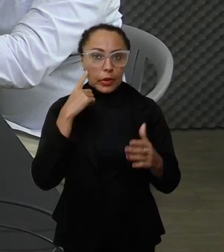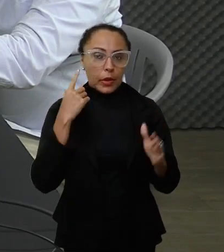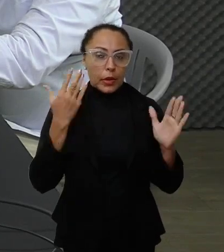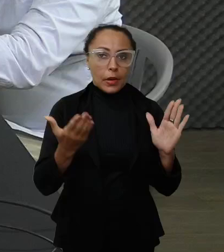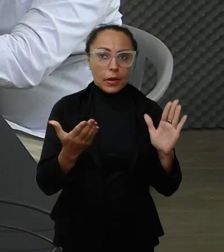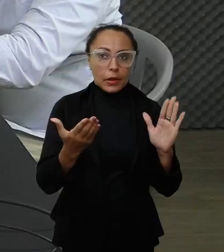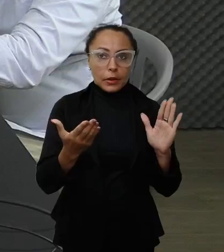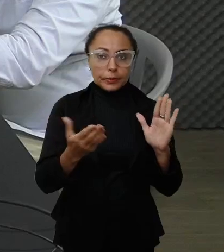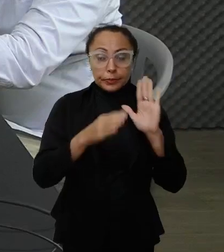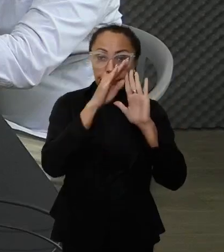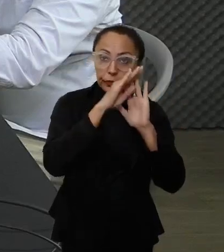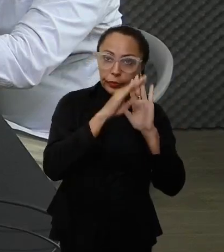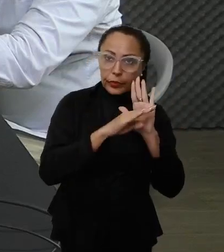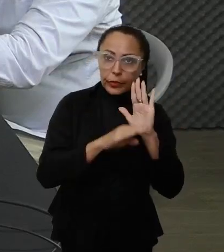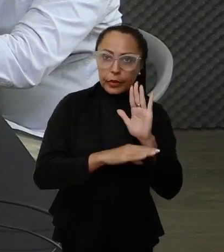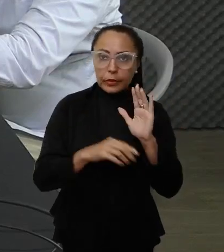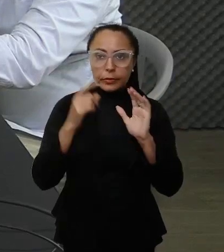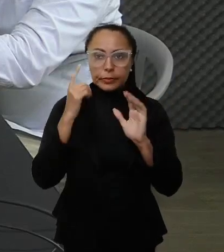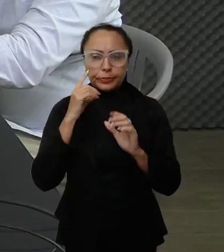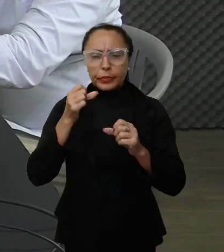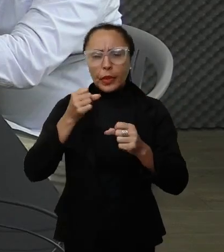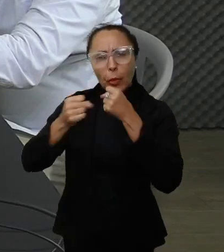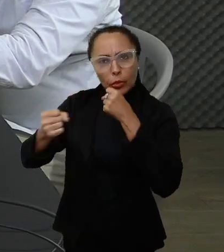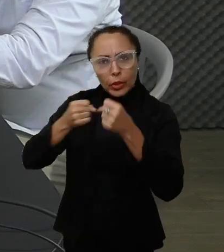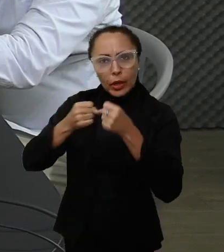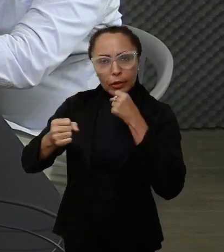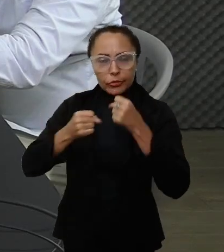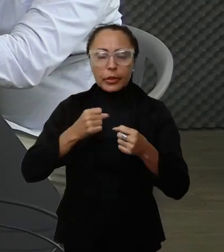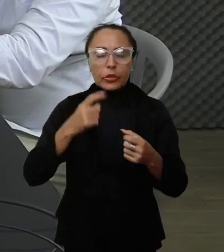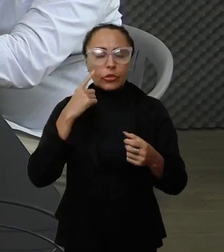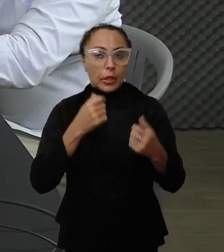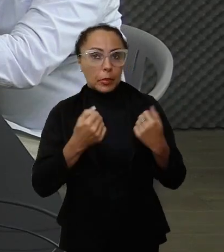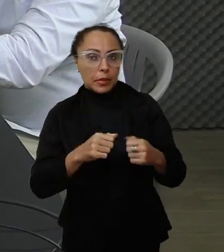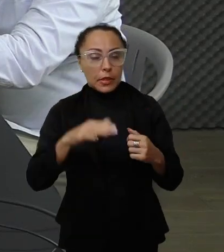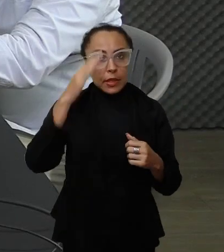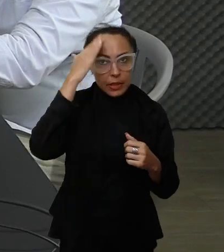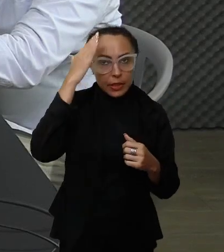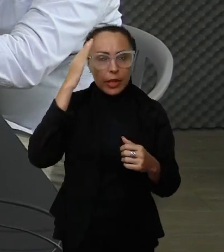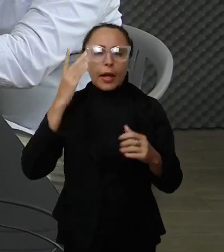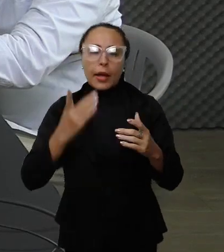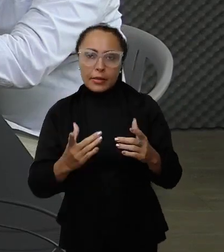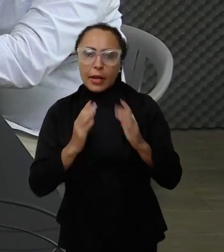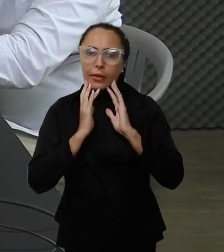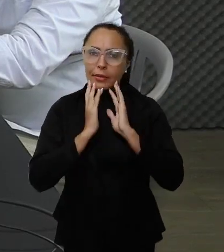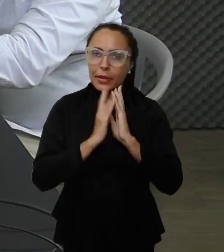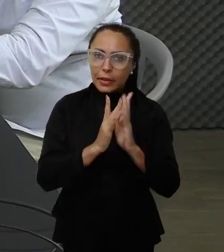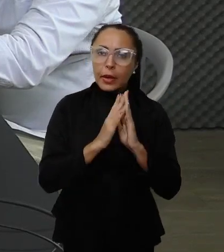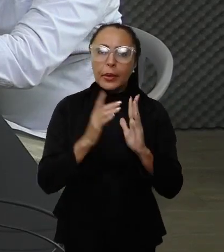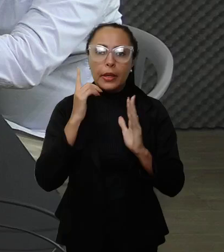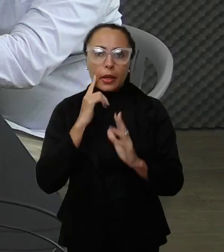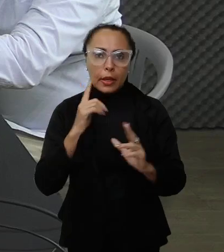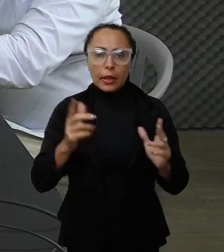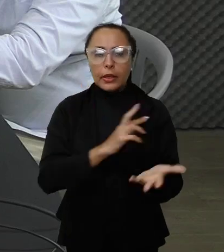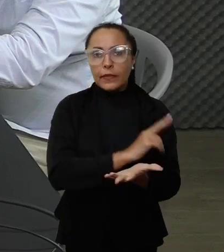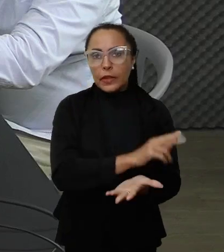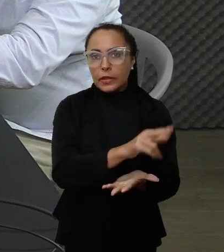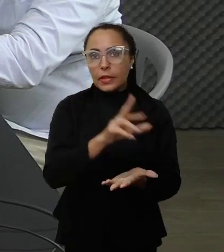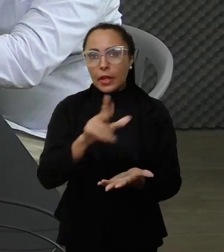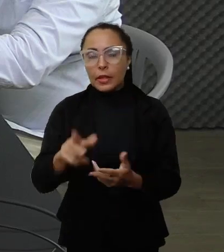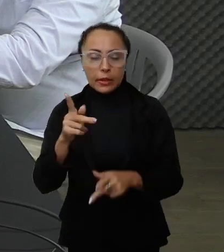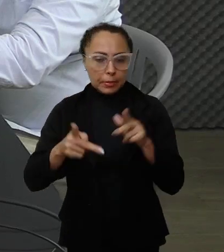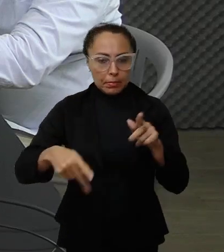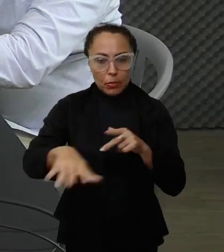intervenção, matéria, reportagem, a gente tem que entender essa dinâmica da diversidade do público